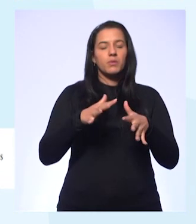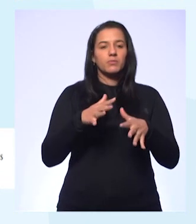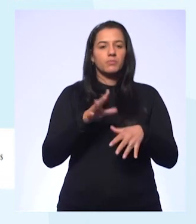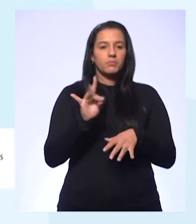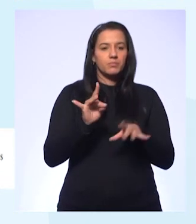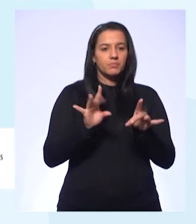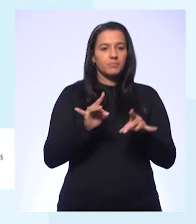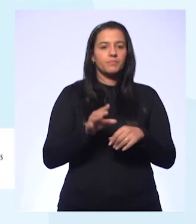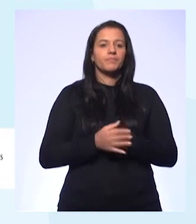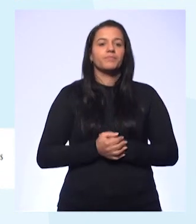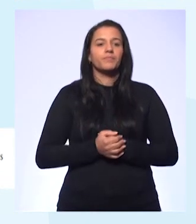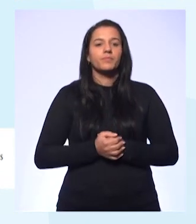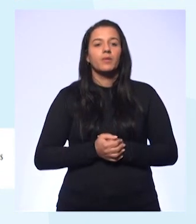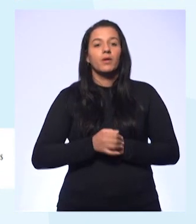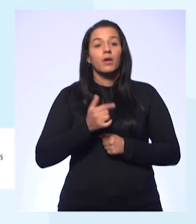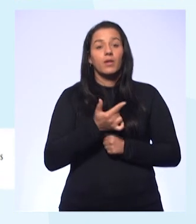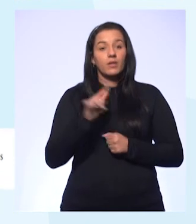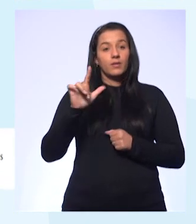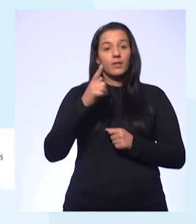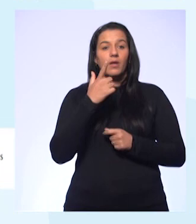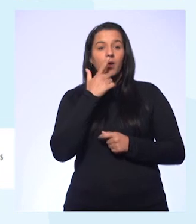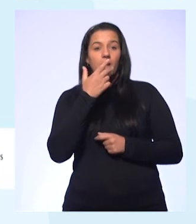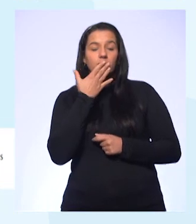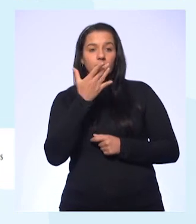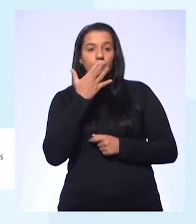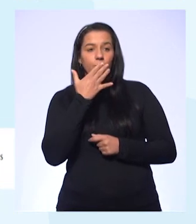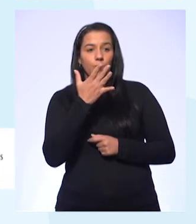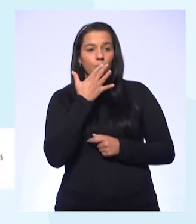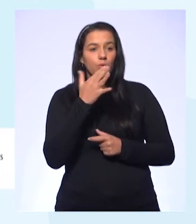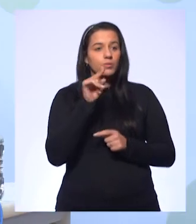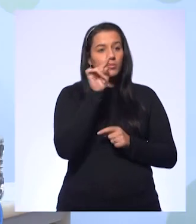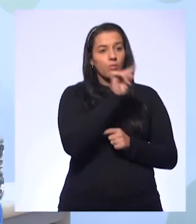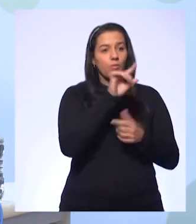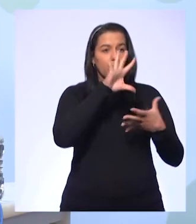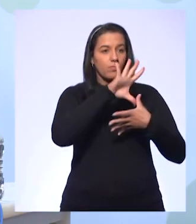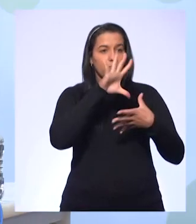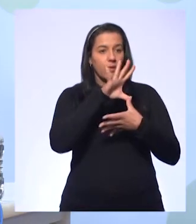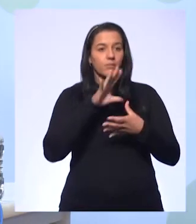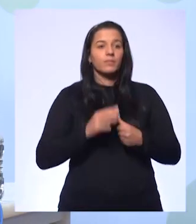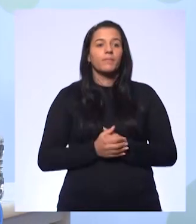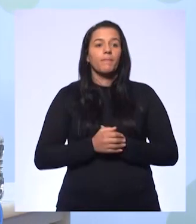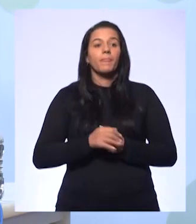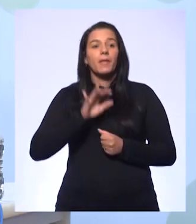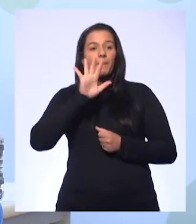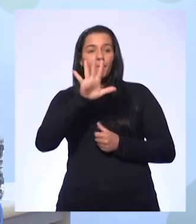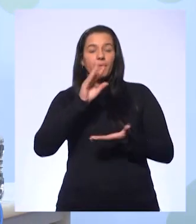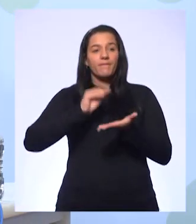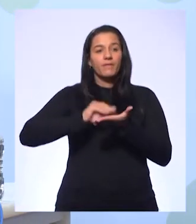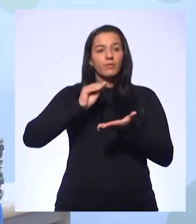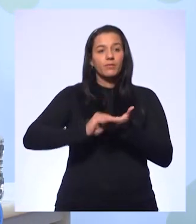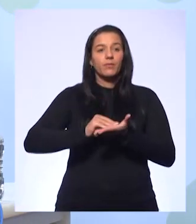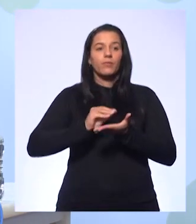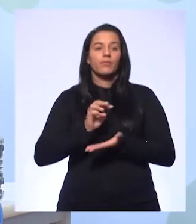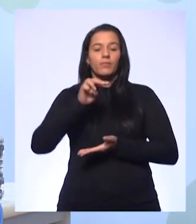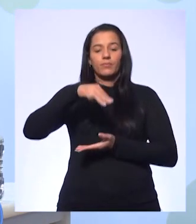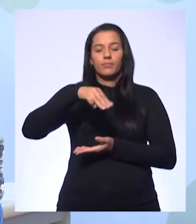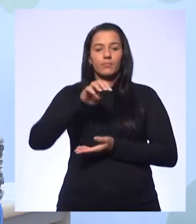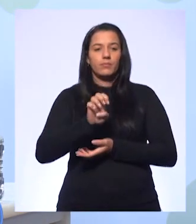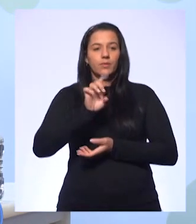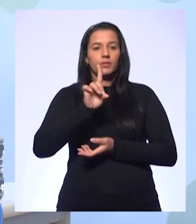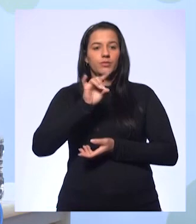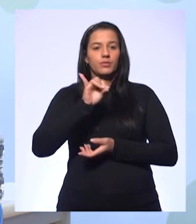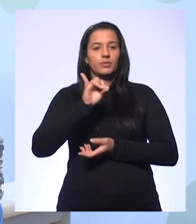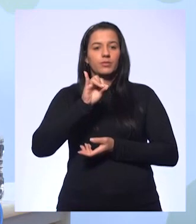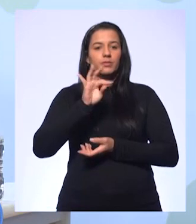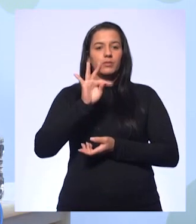acompanhando as cores, correspondendo com a legenda do mapa. Exato, acertaram, só faltou o Mediterrâneo, né? Que o Mediterrâneo